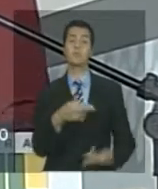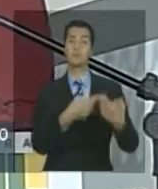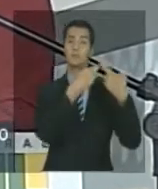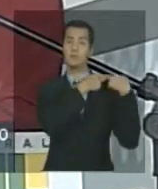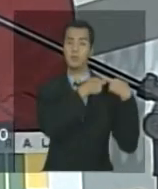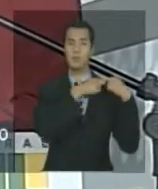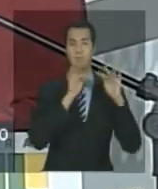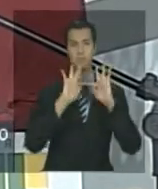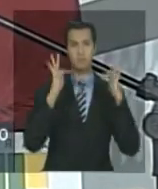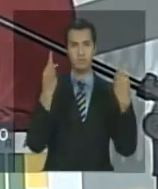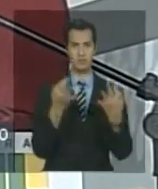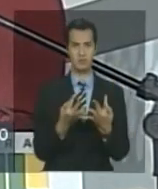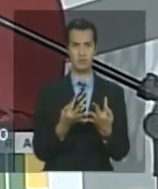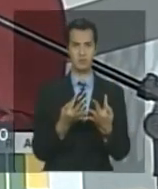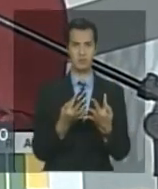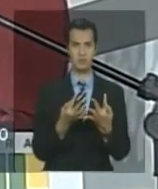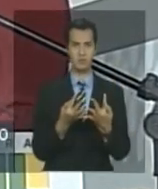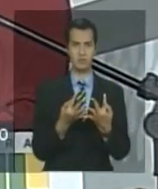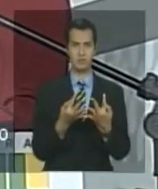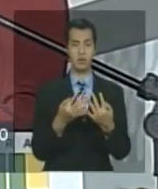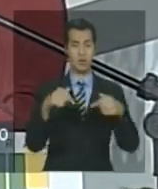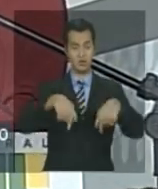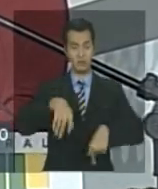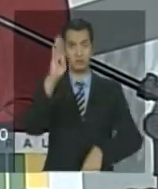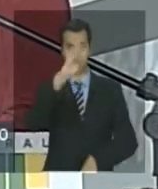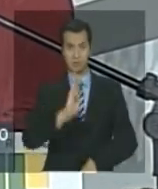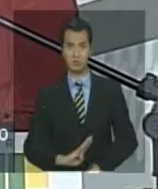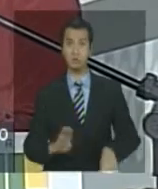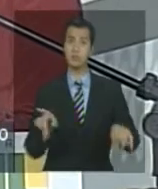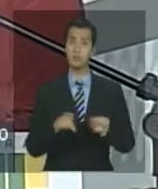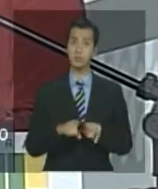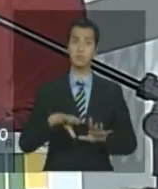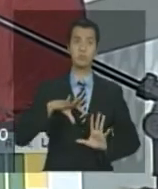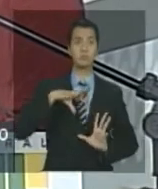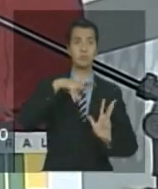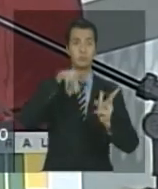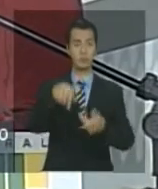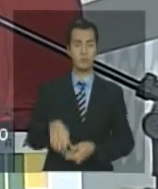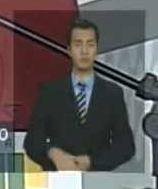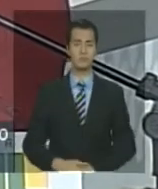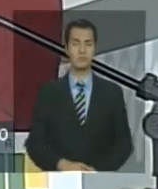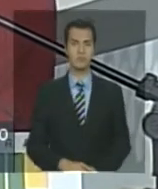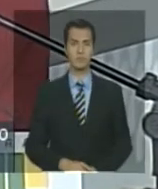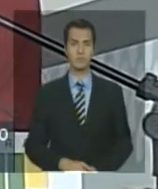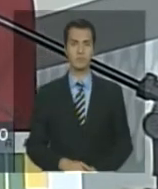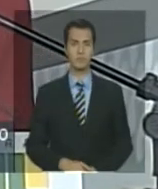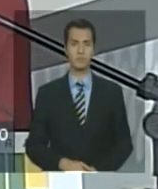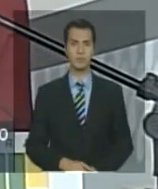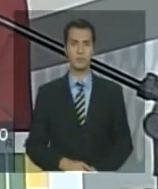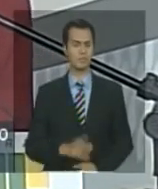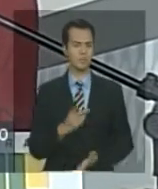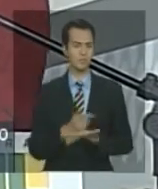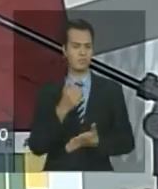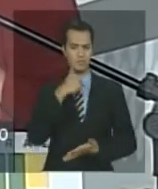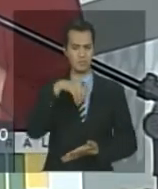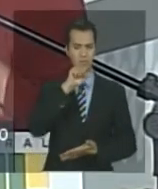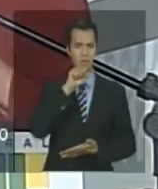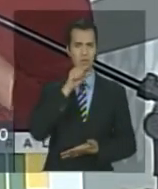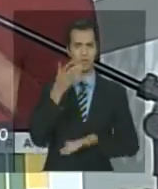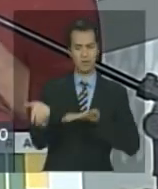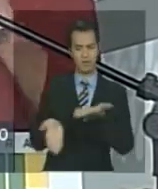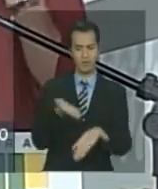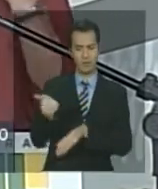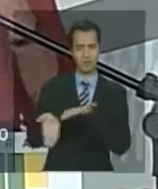família. Acredito que aqui no Brasil e nos outros países do mundo, a relação da mãe com seu filho. E